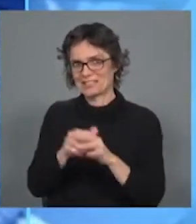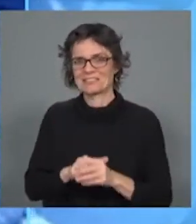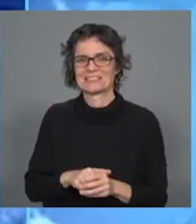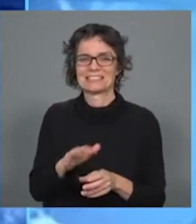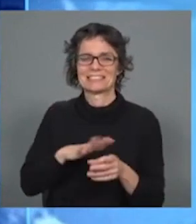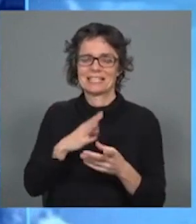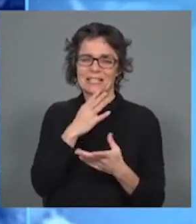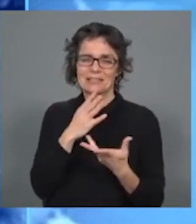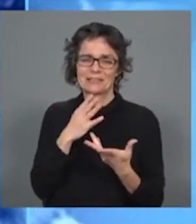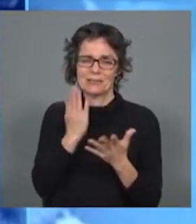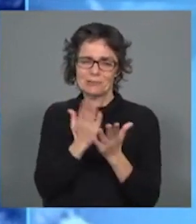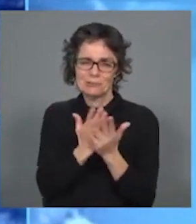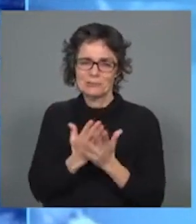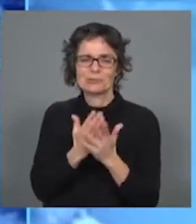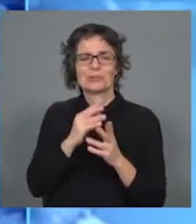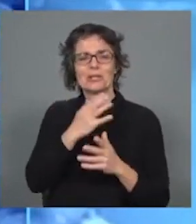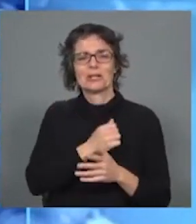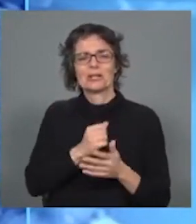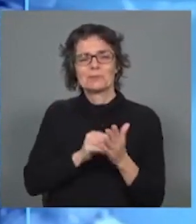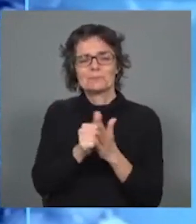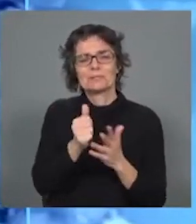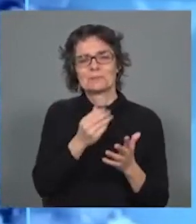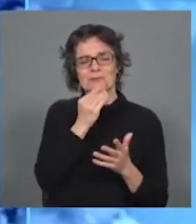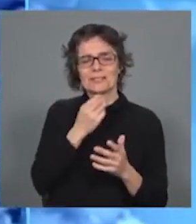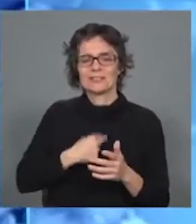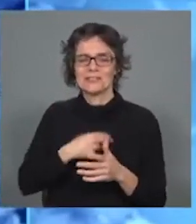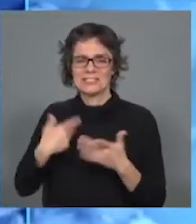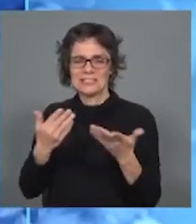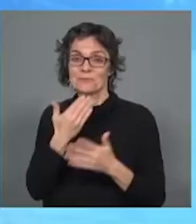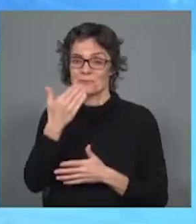judaicos e cristãos. Muito obrigado pela sua presença aqui.